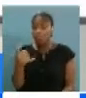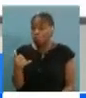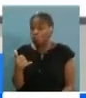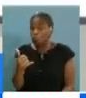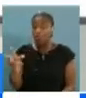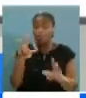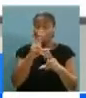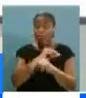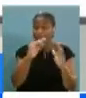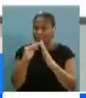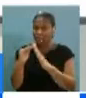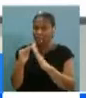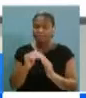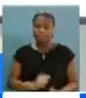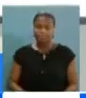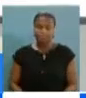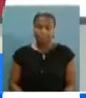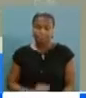26.412 novas habitações.